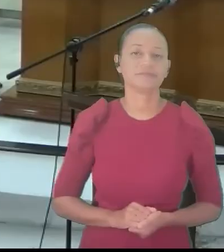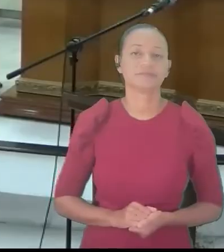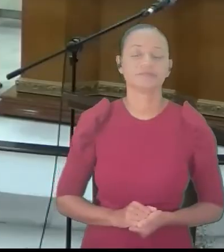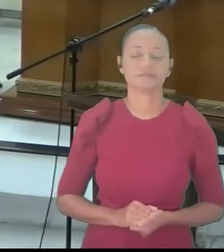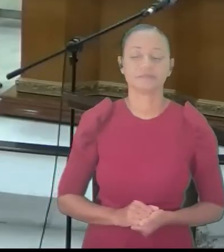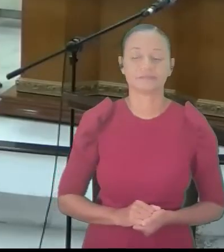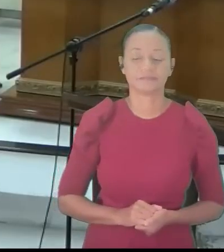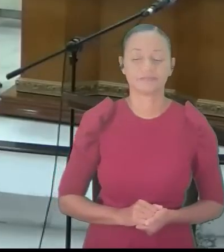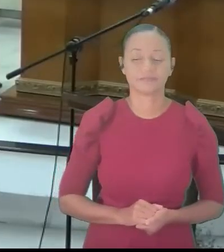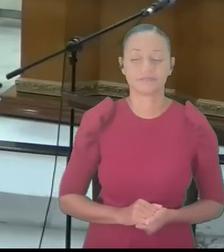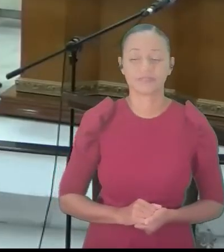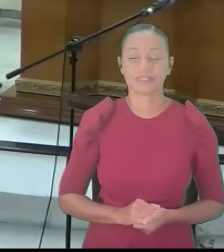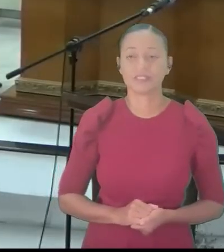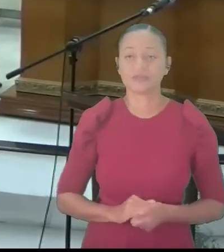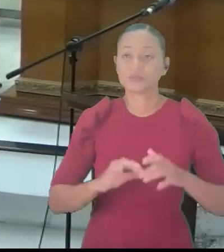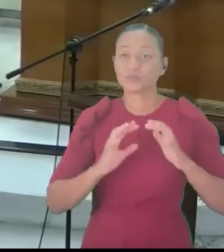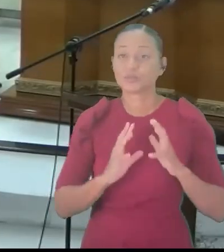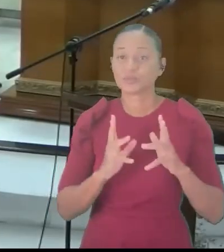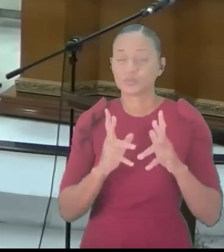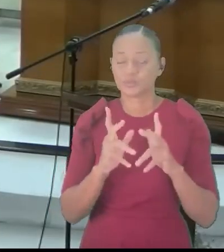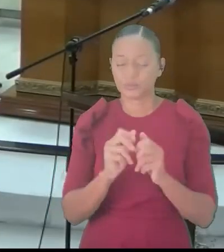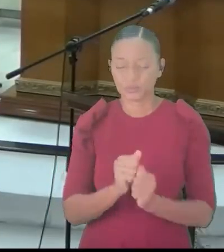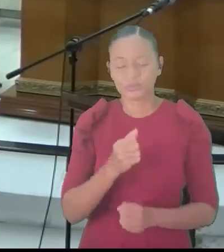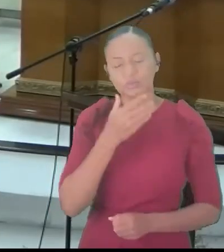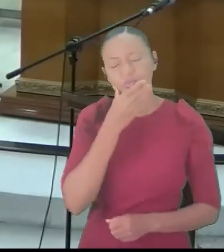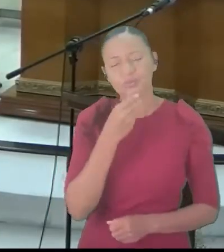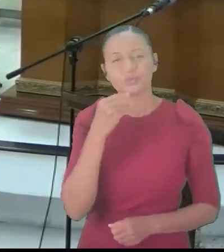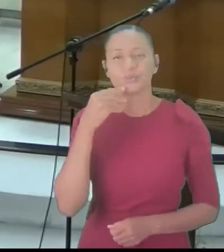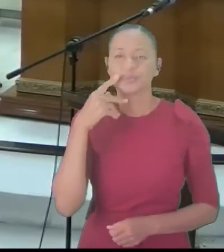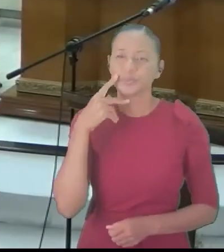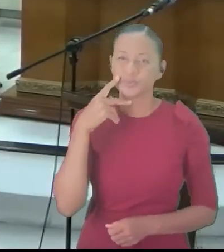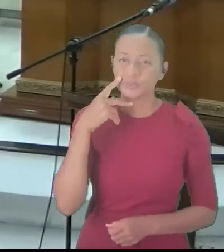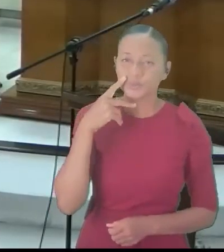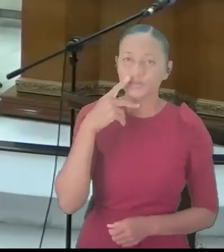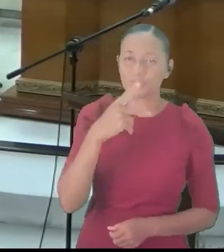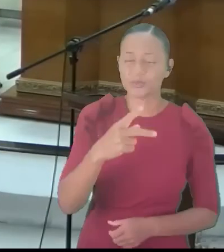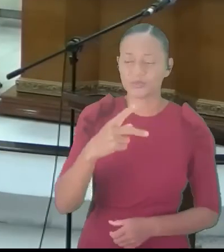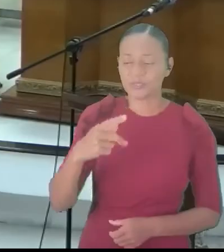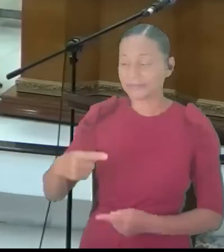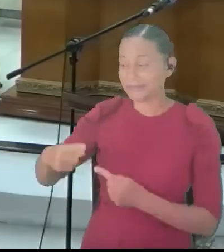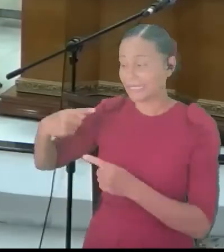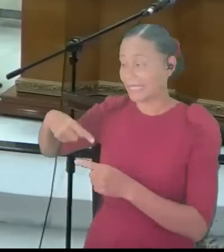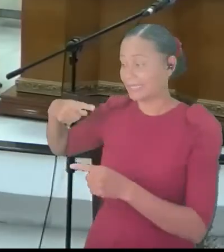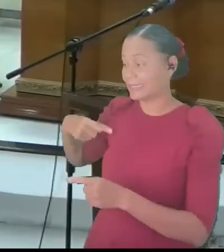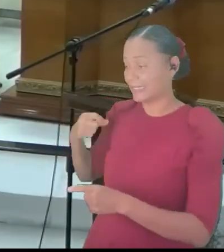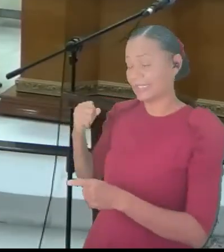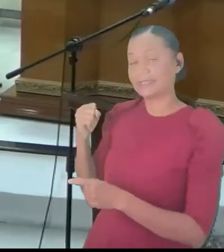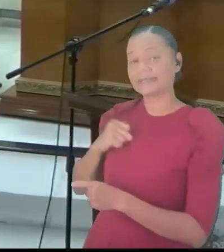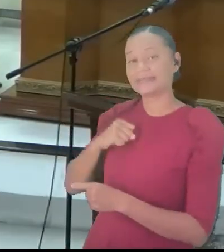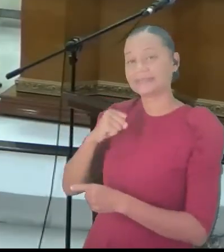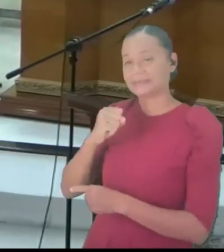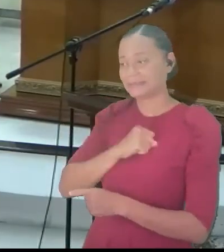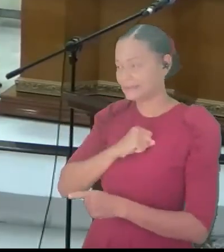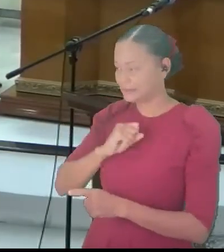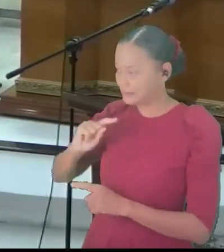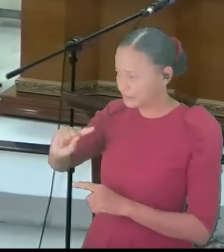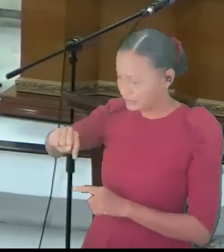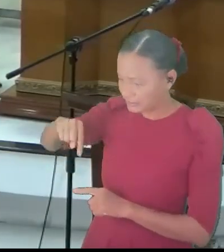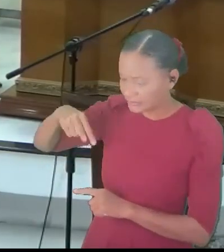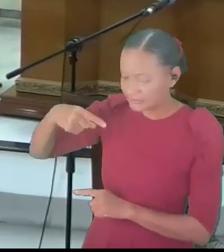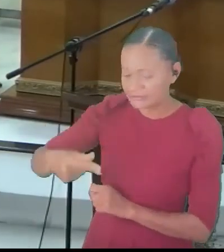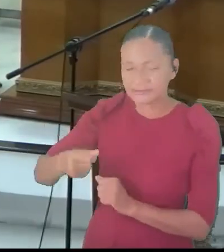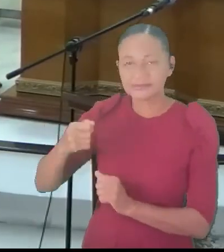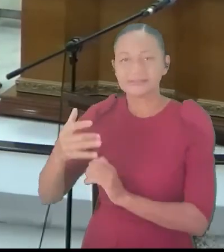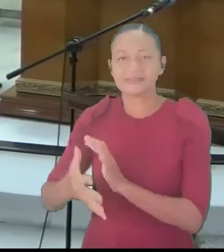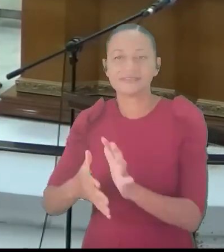24, versículo 24. Todos os profetas, desde Samuel, todos quanto depois